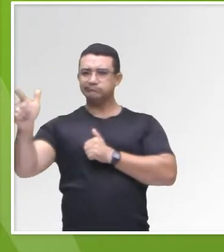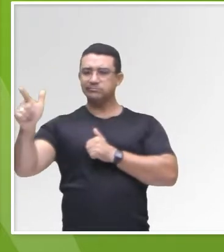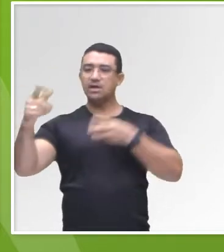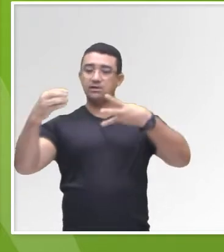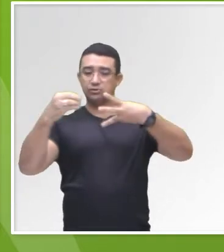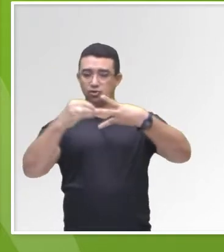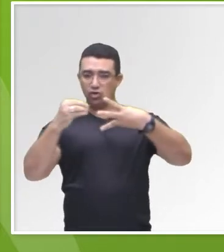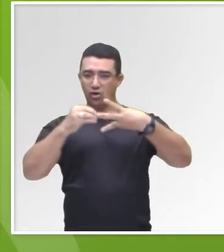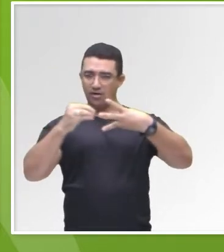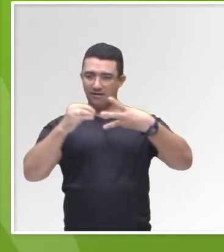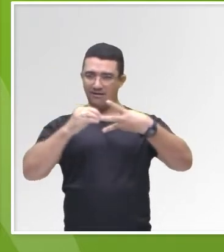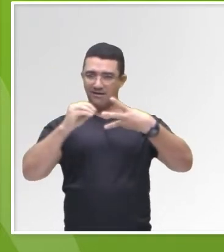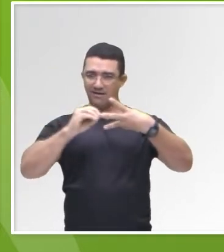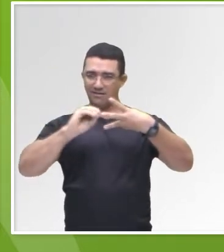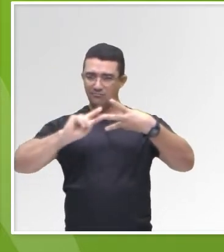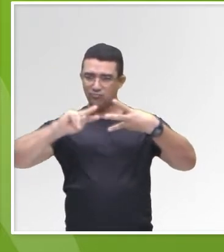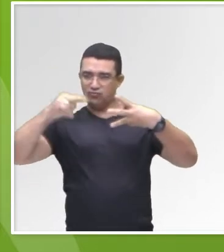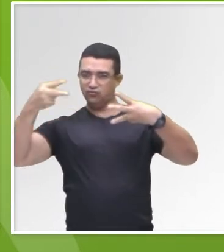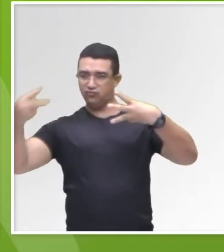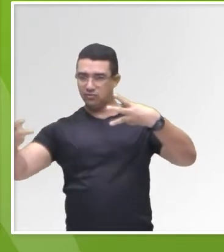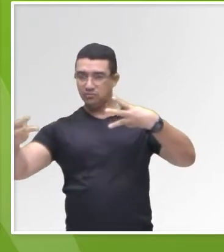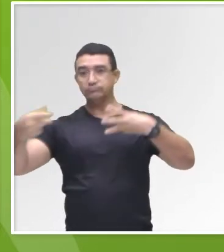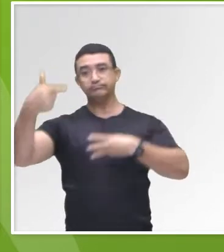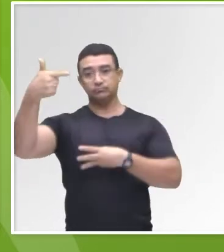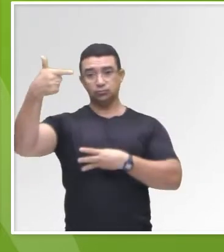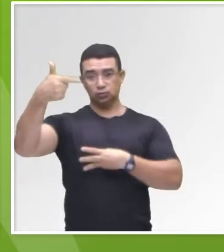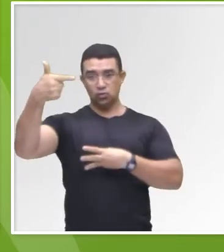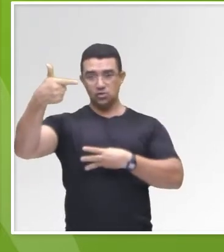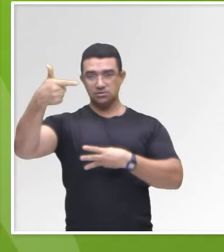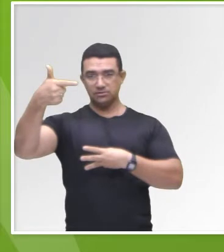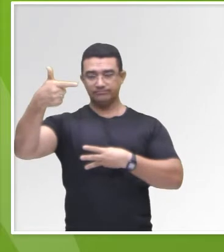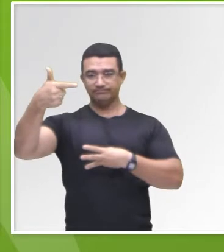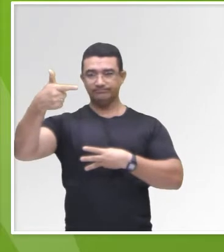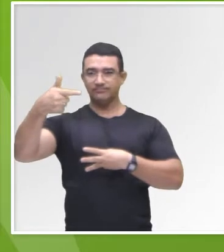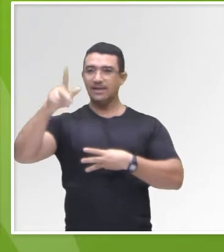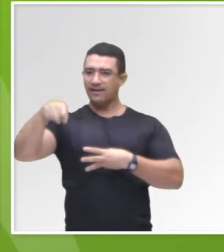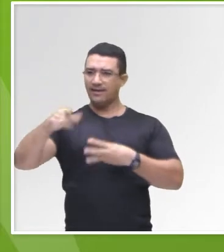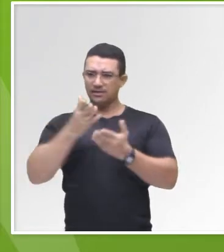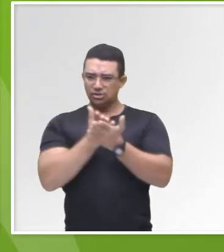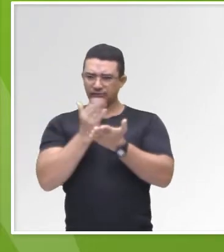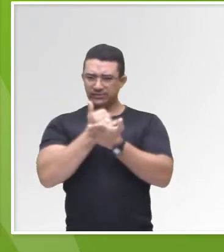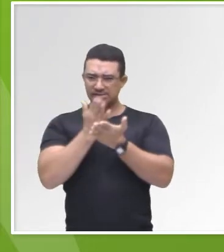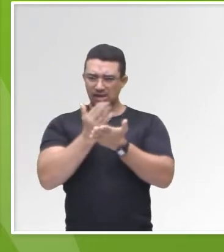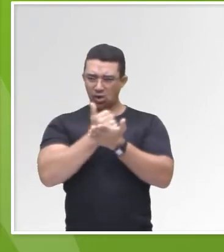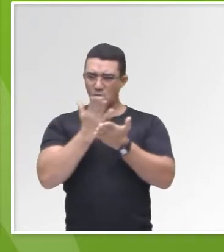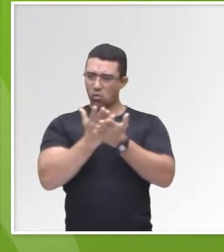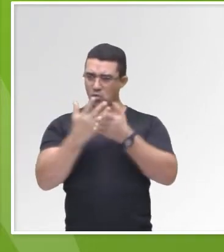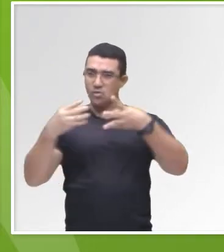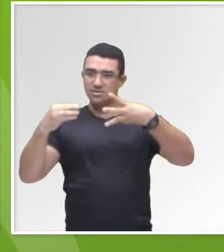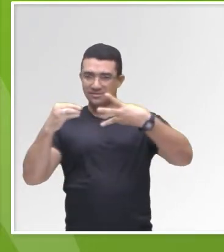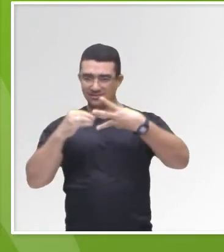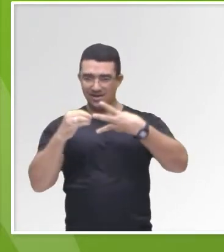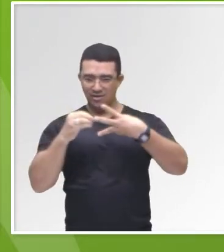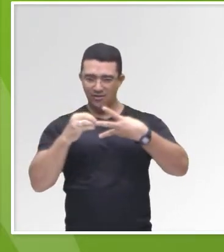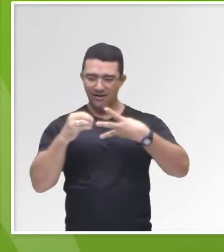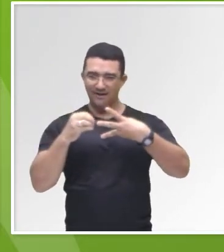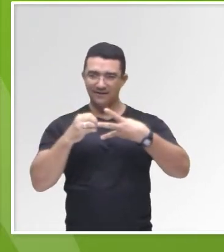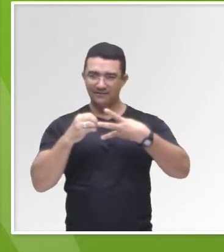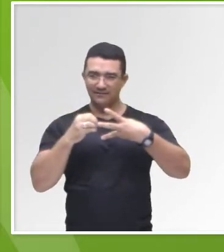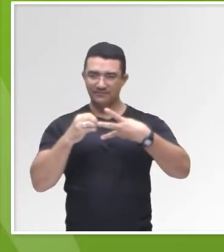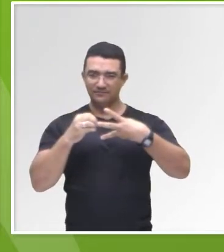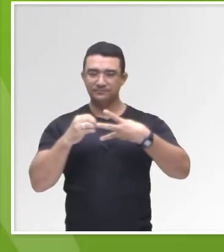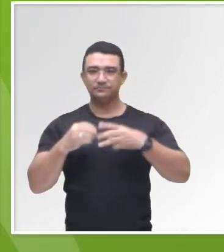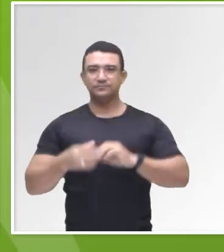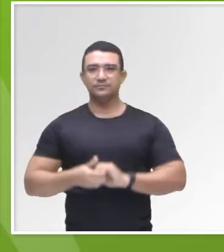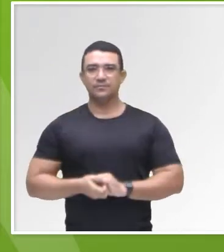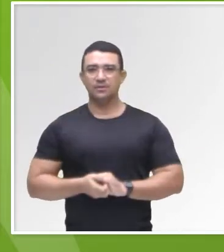a duas outras células. Tá? Então, esse processo aí de divisão celular, que a gente está observando aqui, ó, como